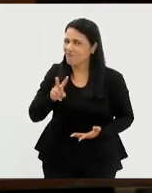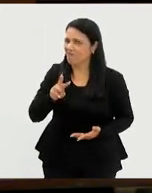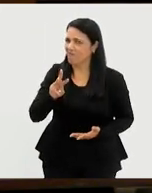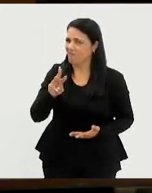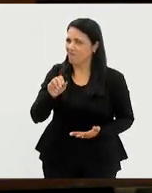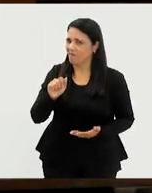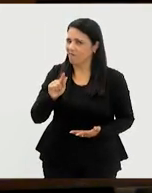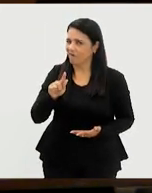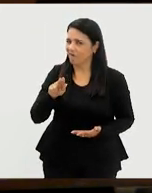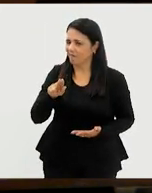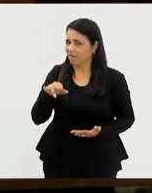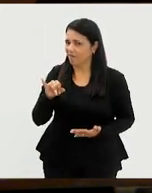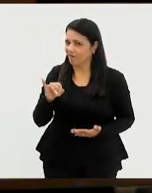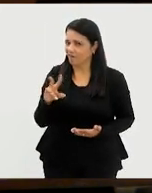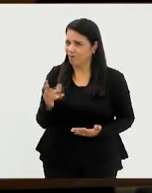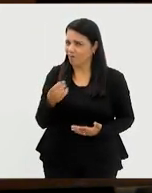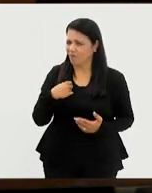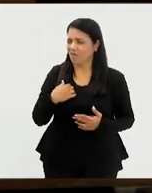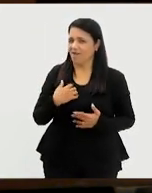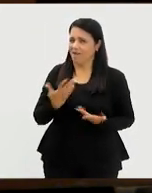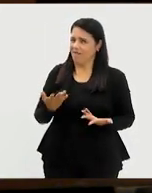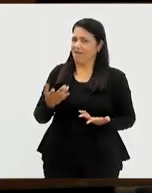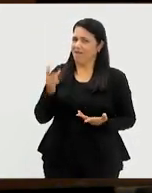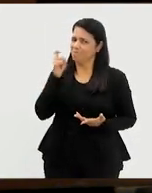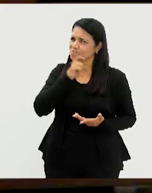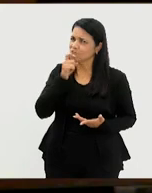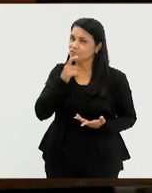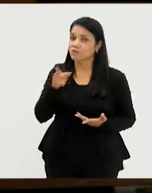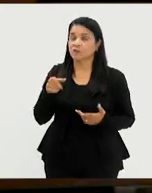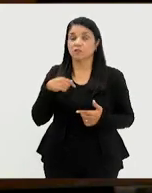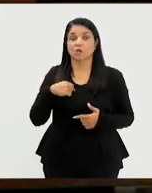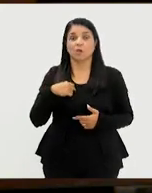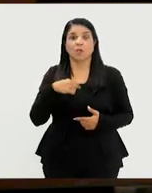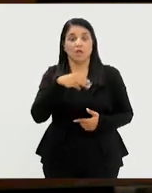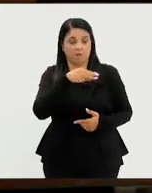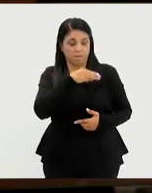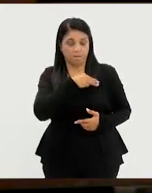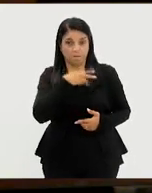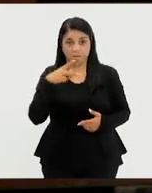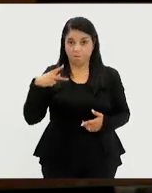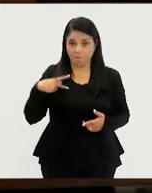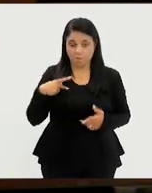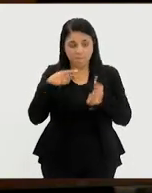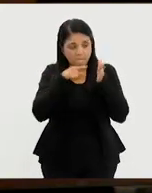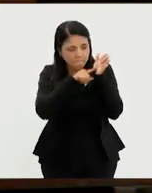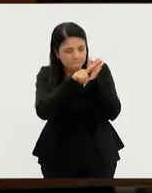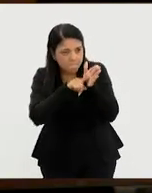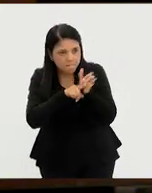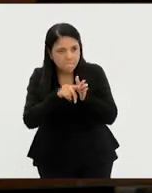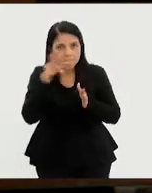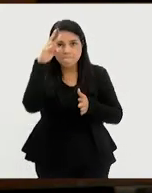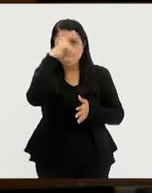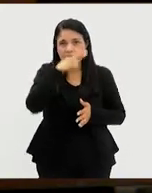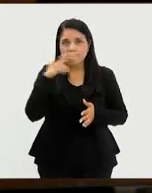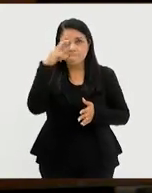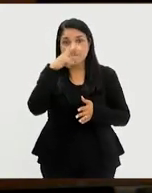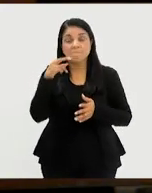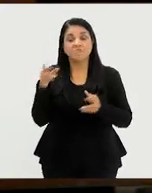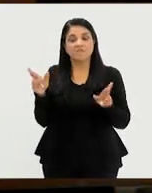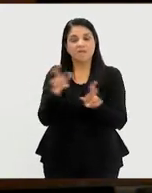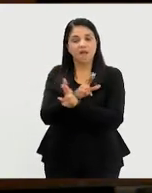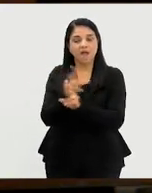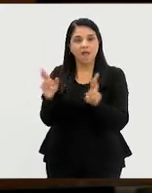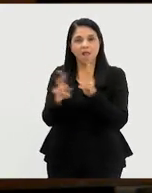doação e que o MP apure veementemente a relação do prefeito Vaguinho com essa